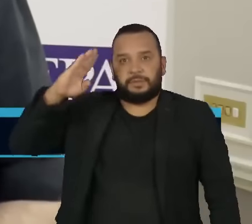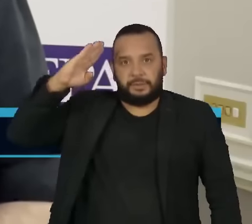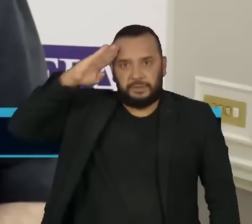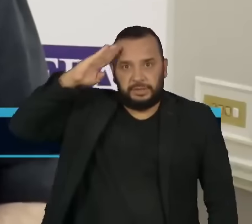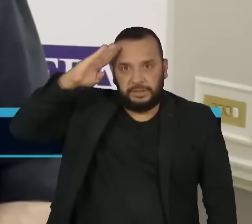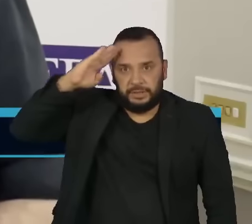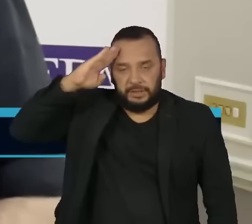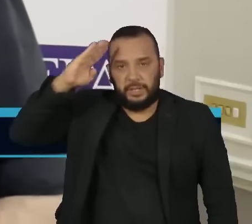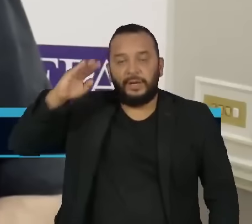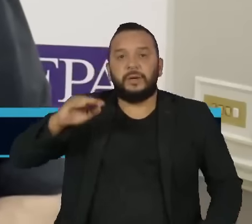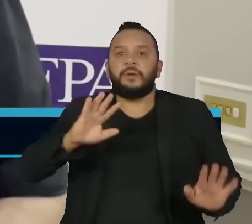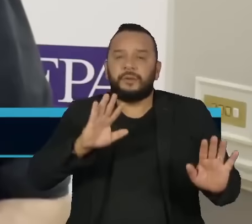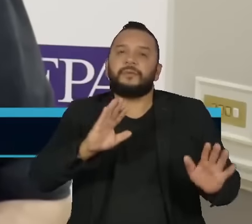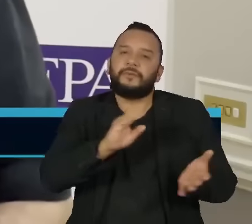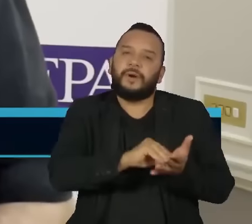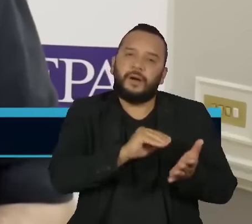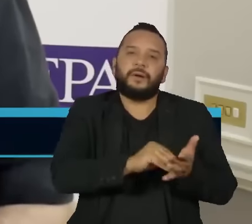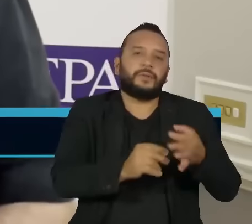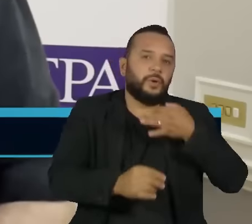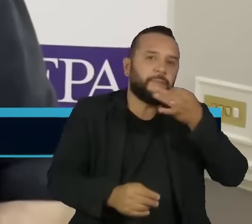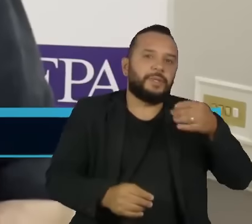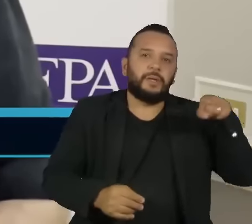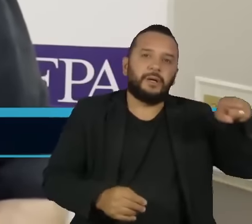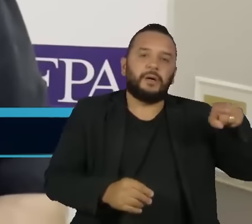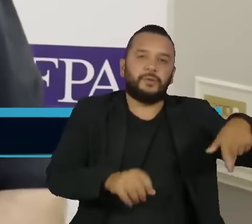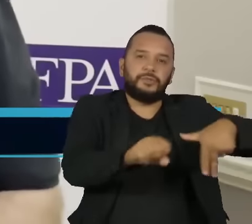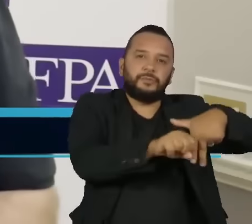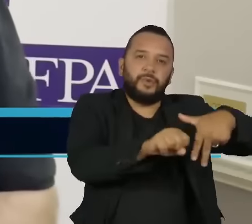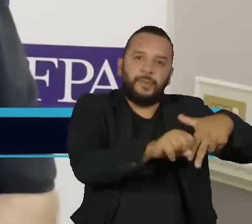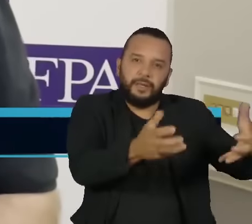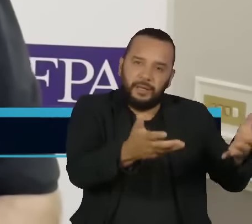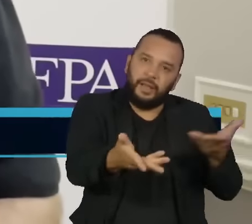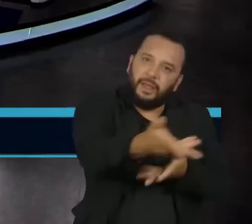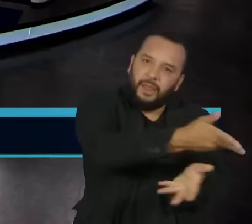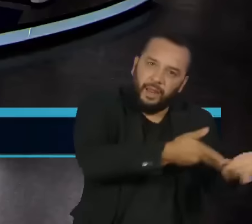poucos diplomatas que propõem negociação.